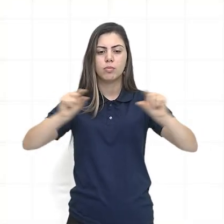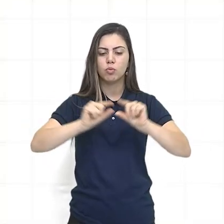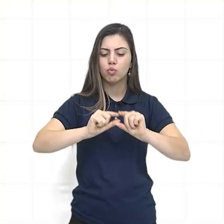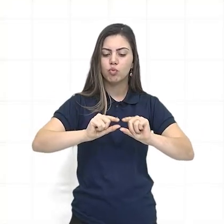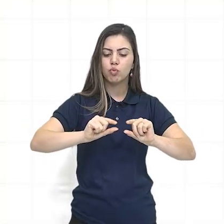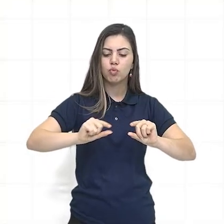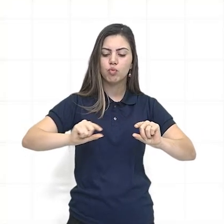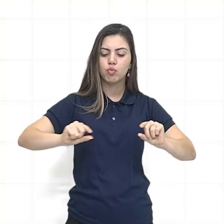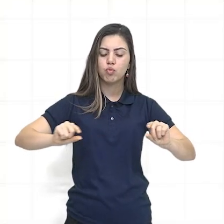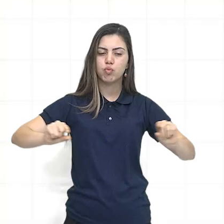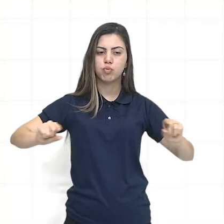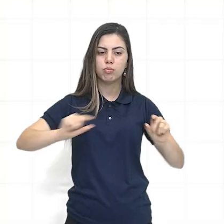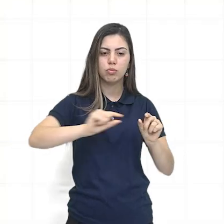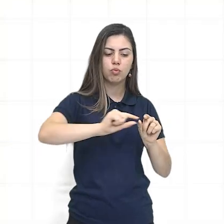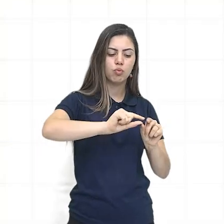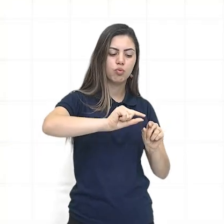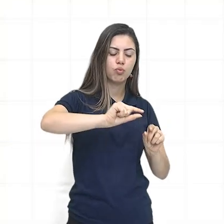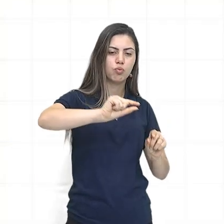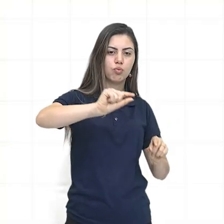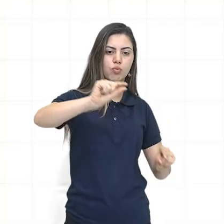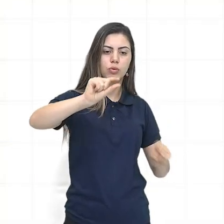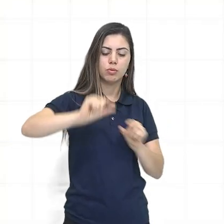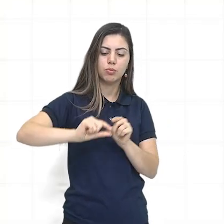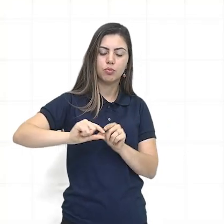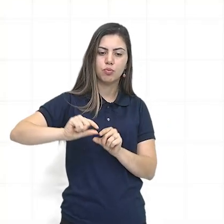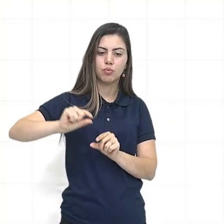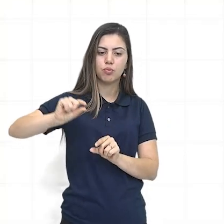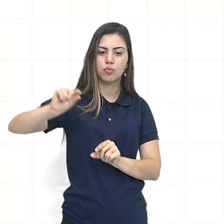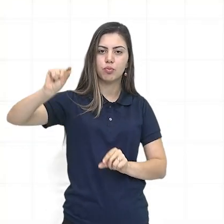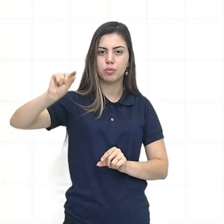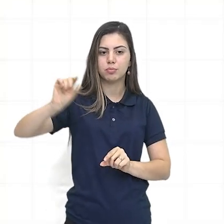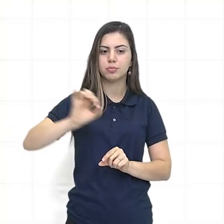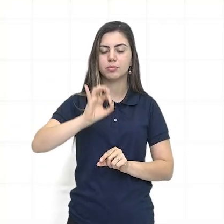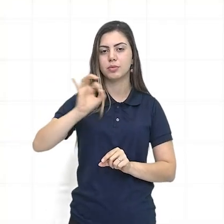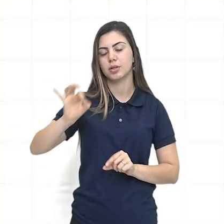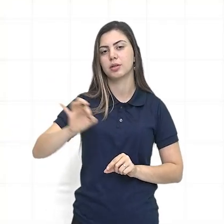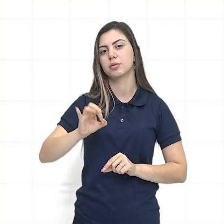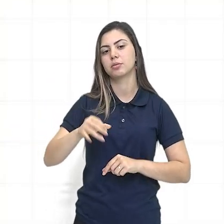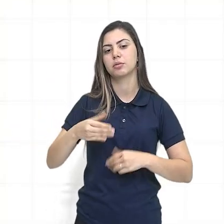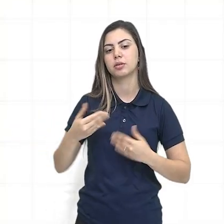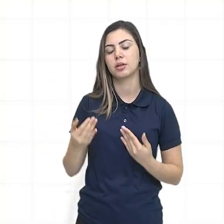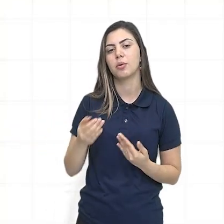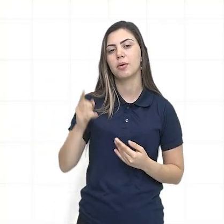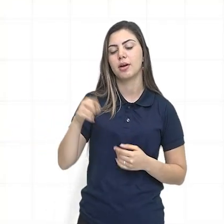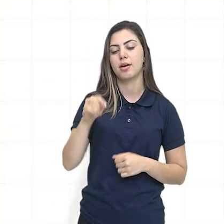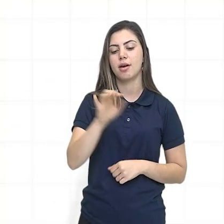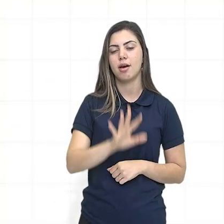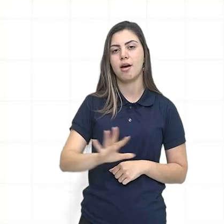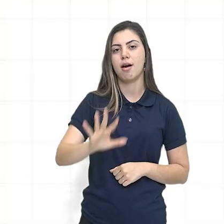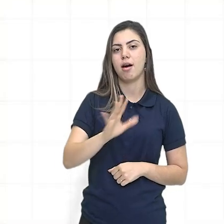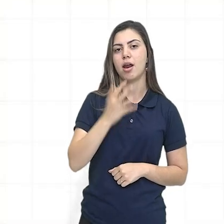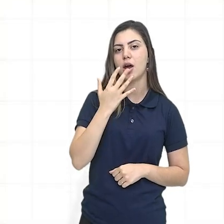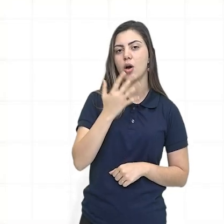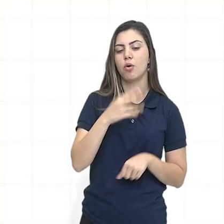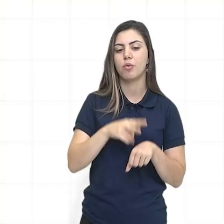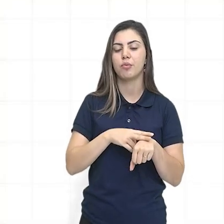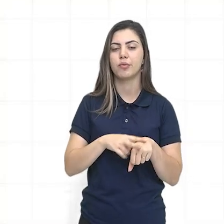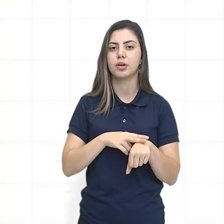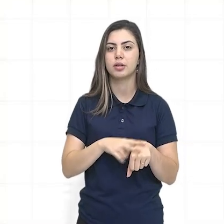linhas retas, que é exatamente essa área aqui em verde. E os planos